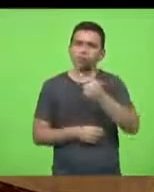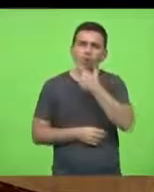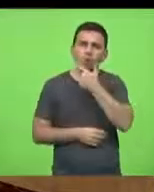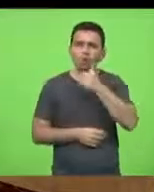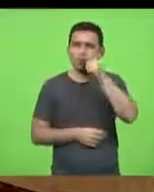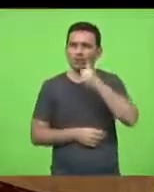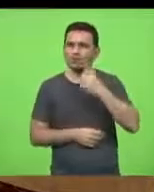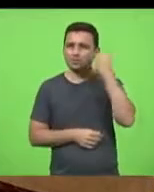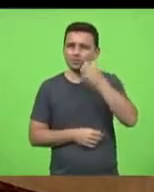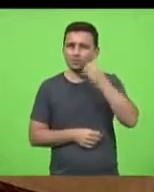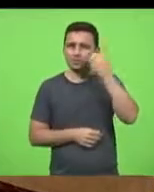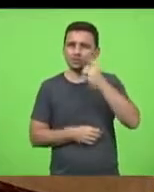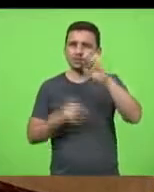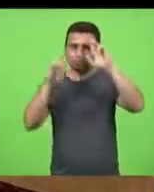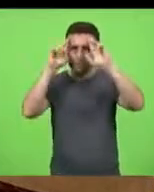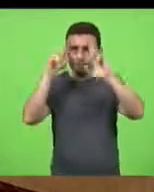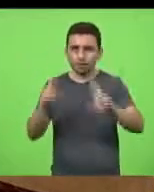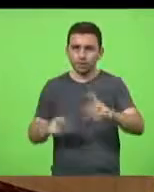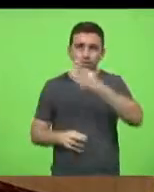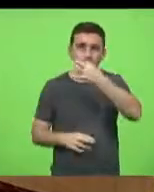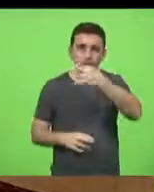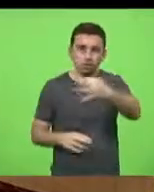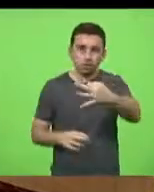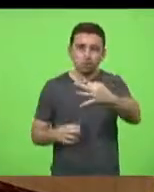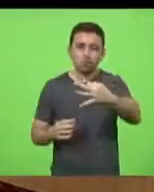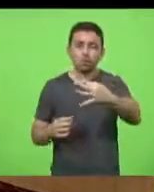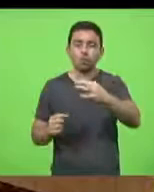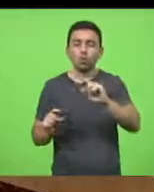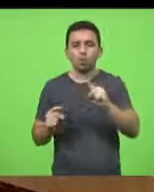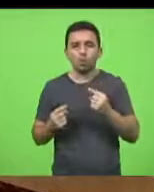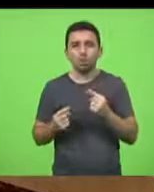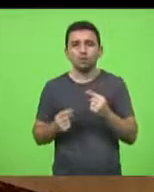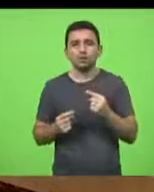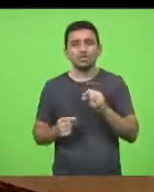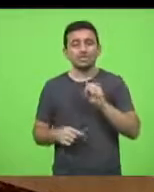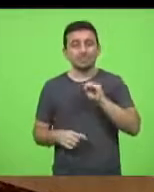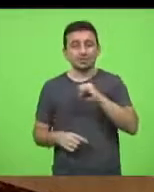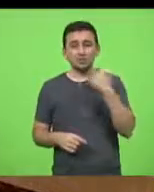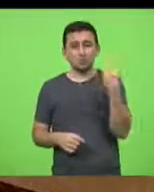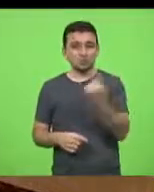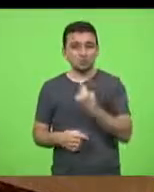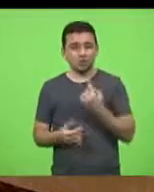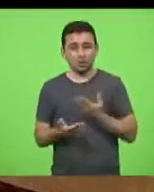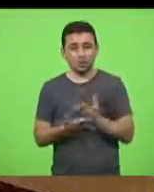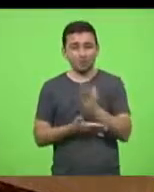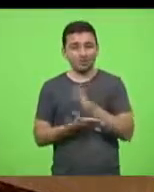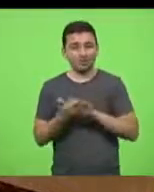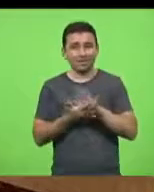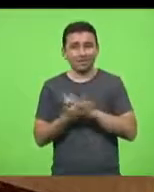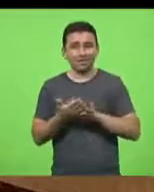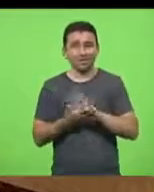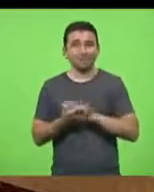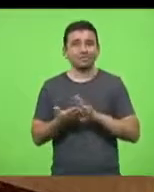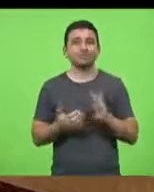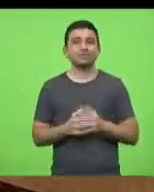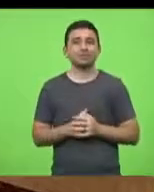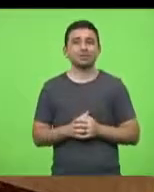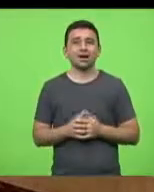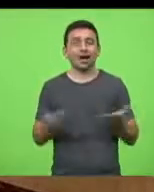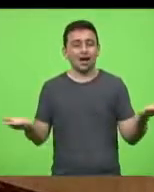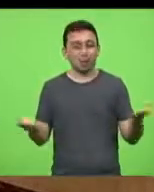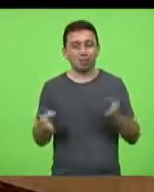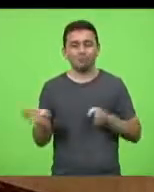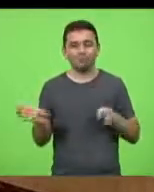deputadas. Respeito às opiniões contrárias, mas se a gente não for favorável a um projeto dessa natureza, num momento